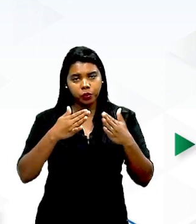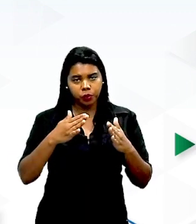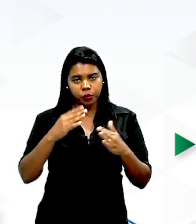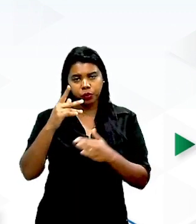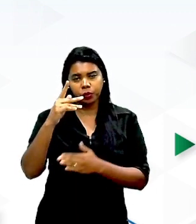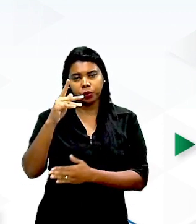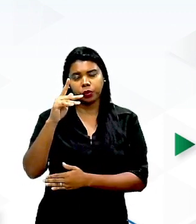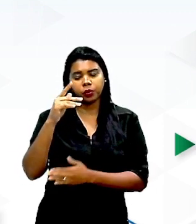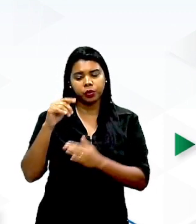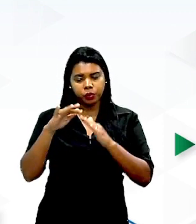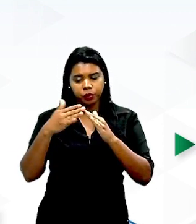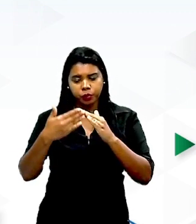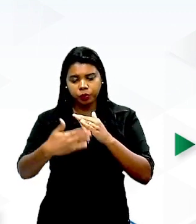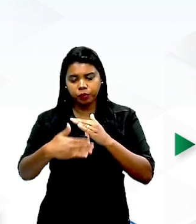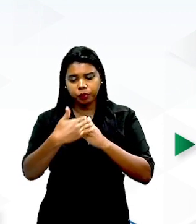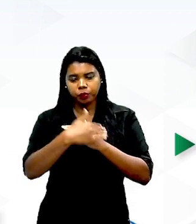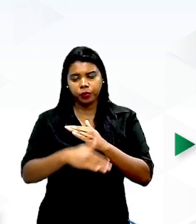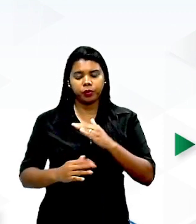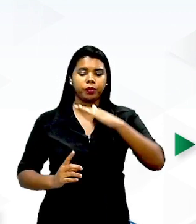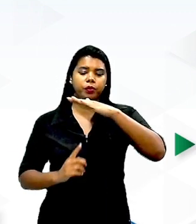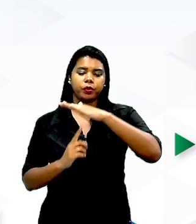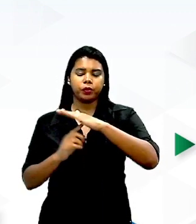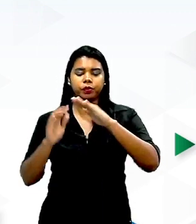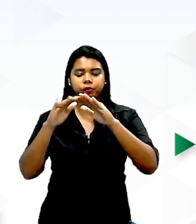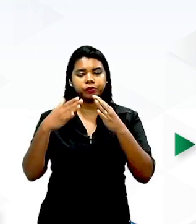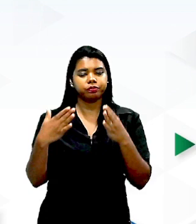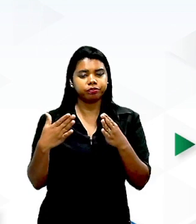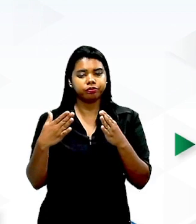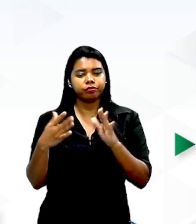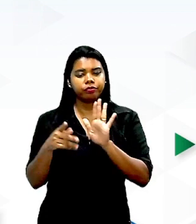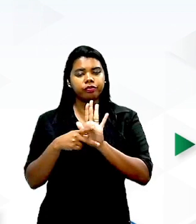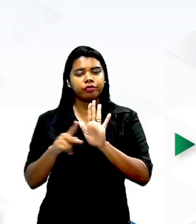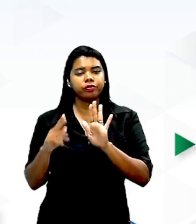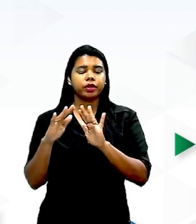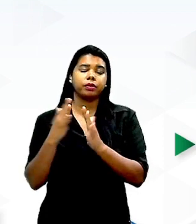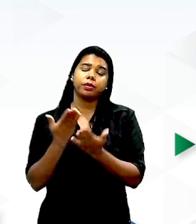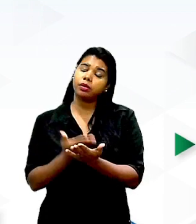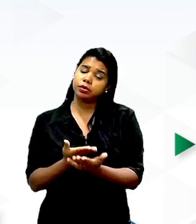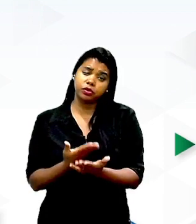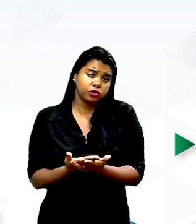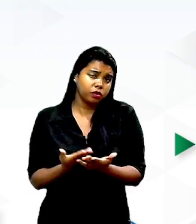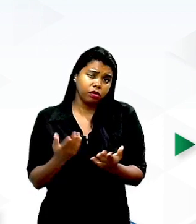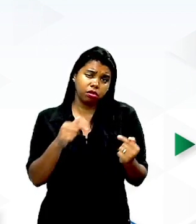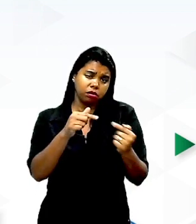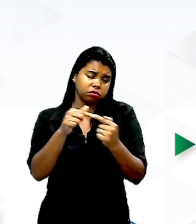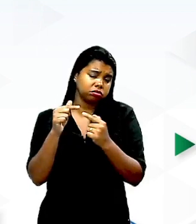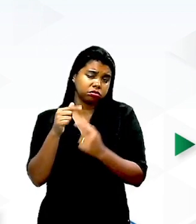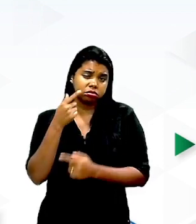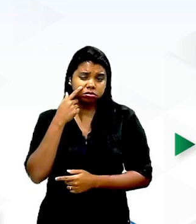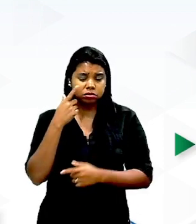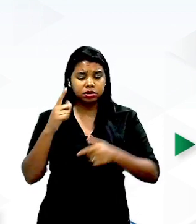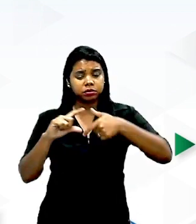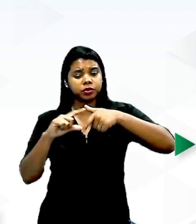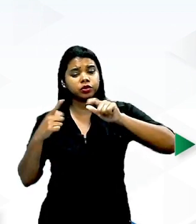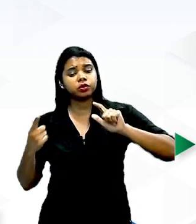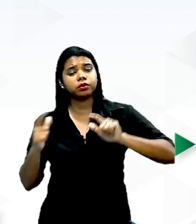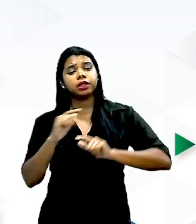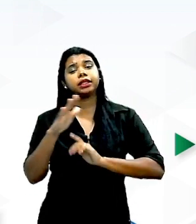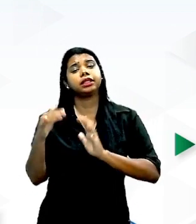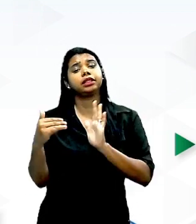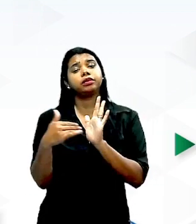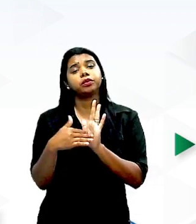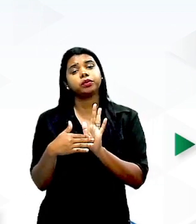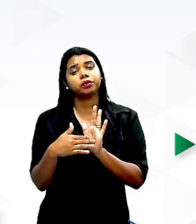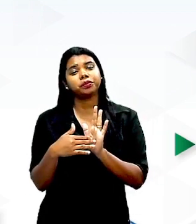da cobertura da quadra, da tua escola, na própria escola, enfim. Fica ligado aí, observa a geometria em tudo e aí a